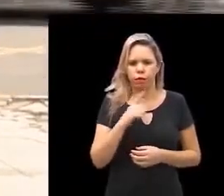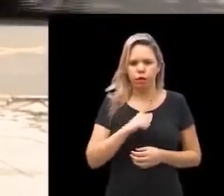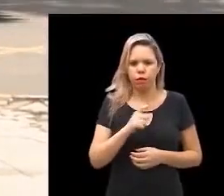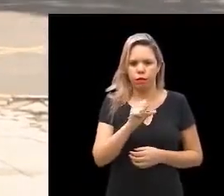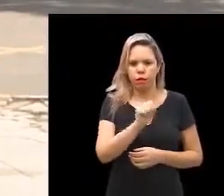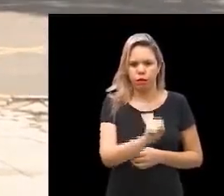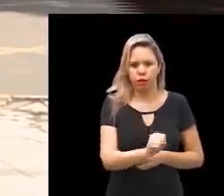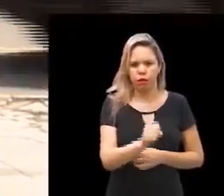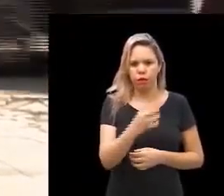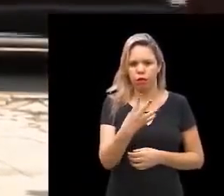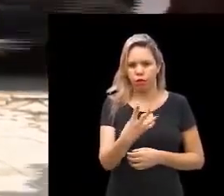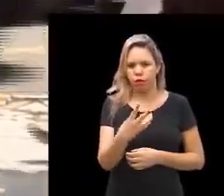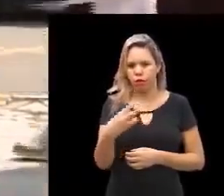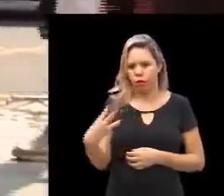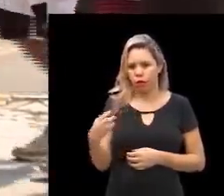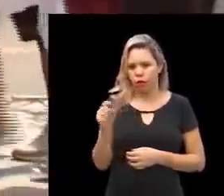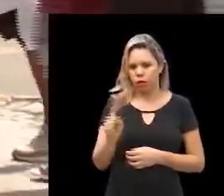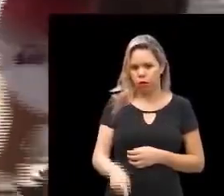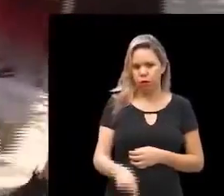tem